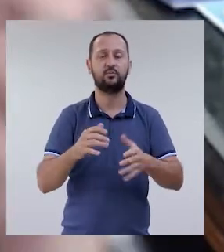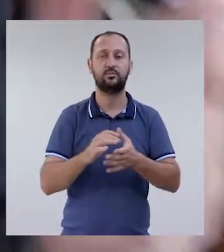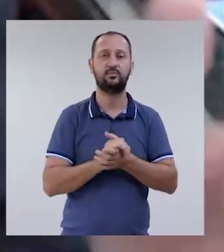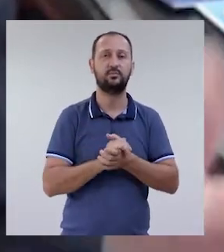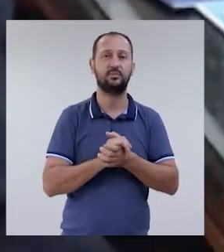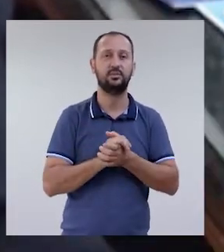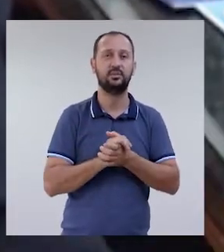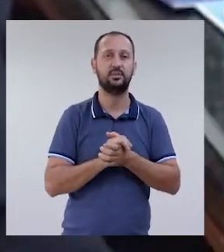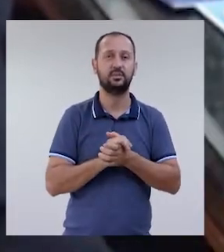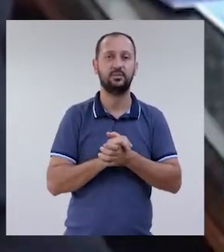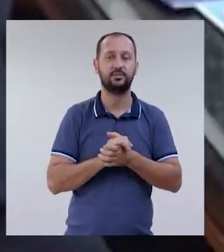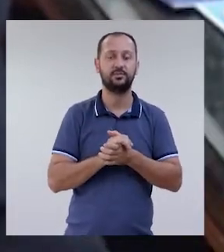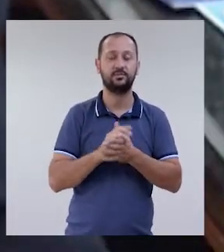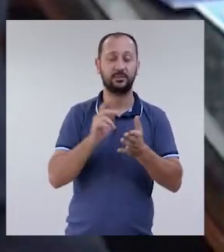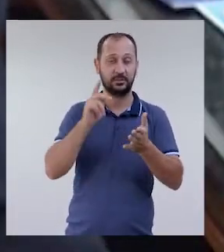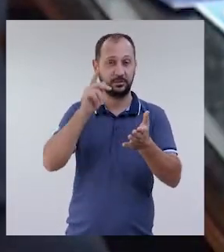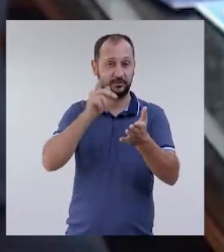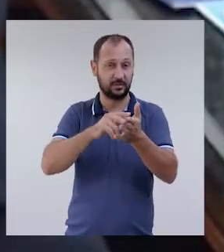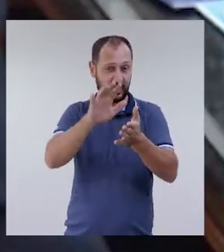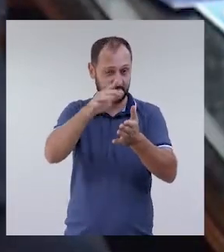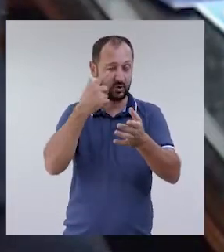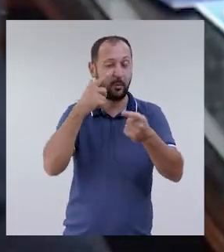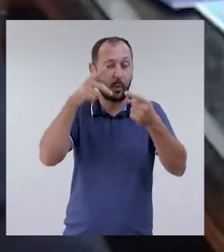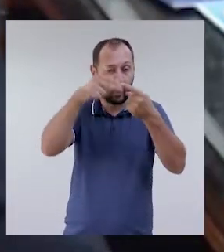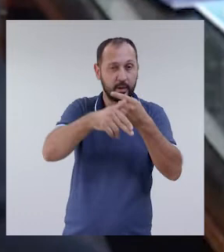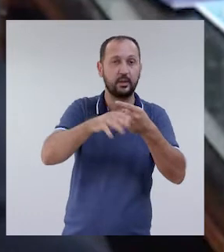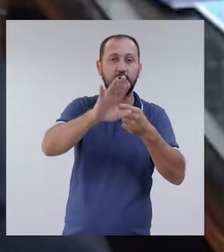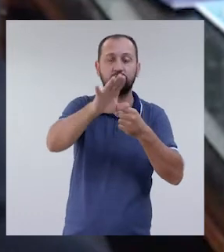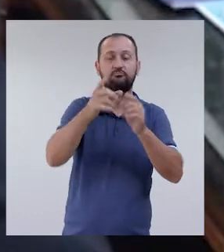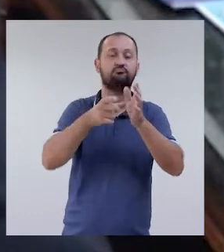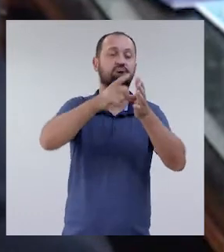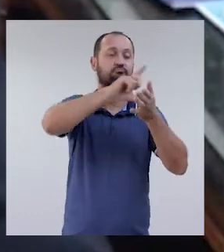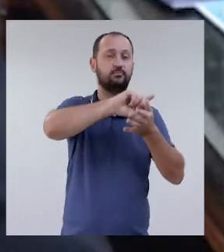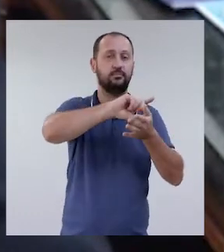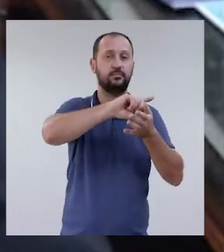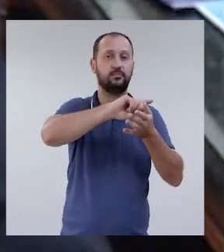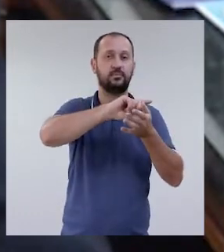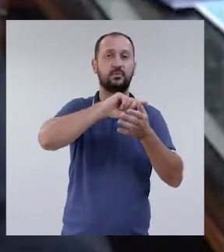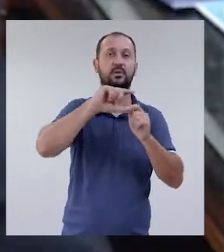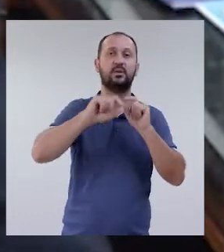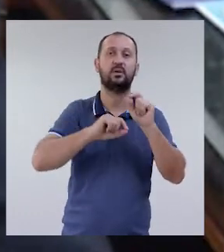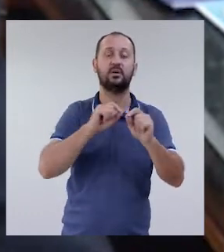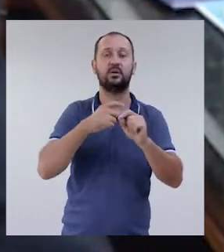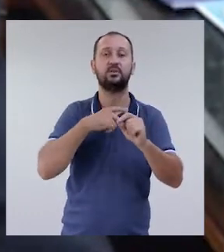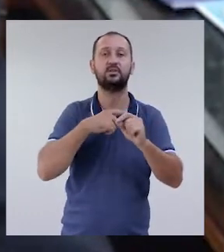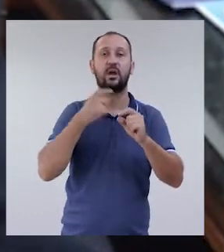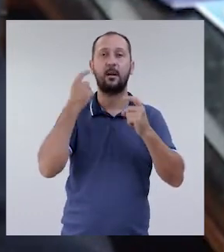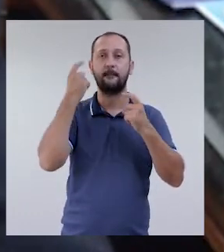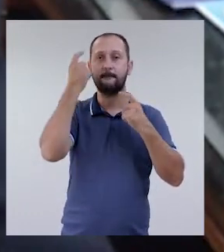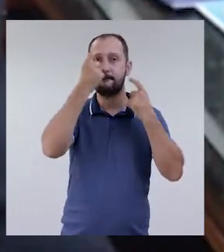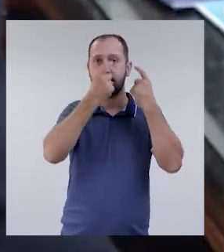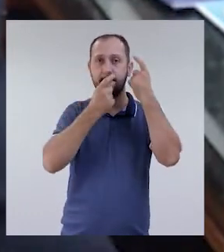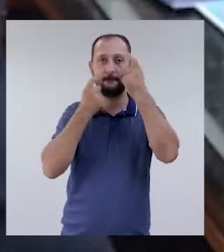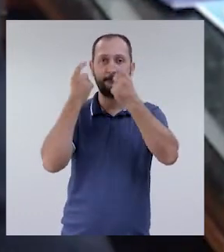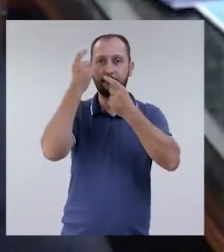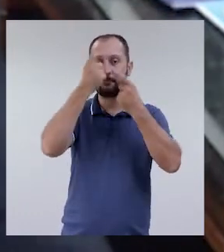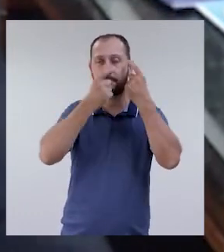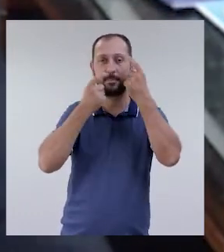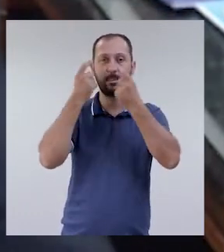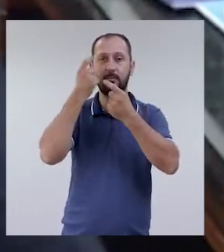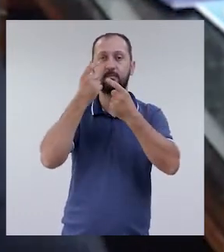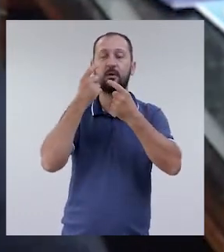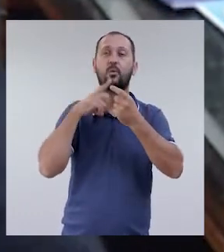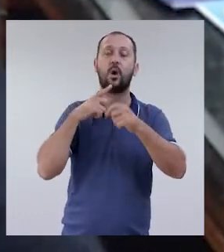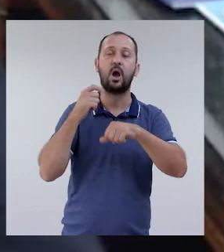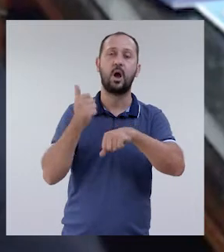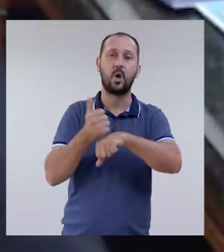pandemia. Aliás, abrindo um parêntese, inicialmente preocupado com